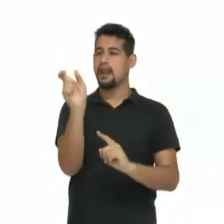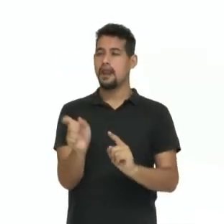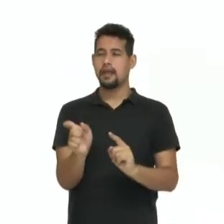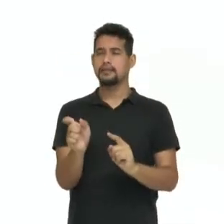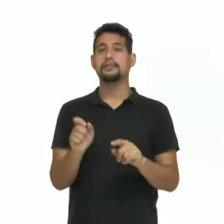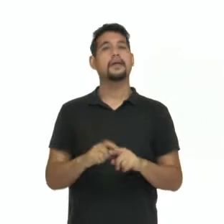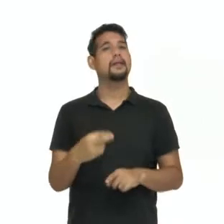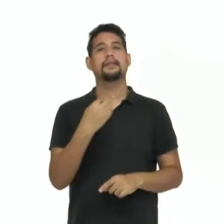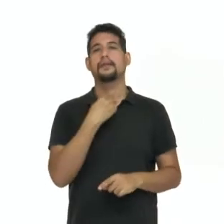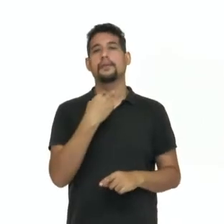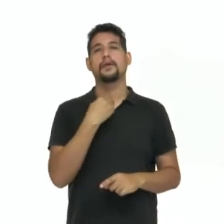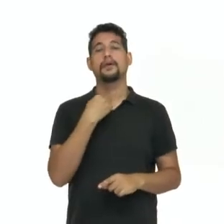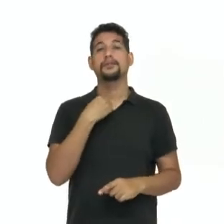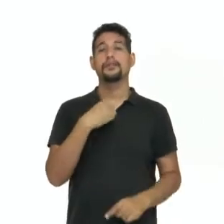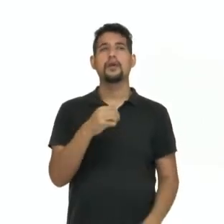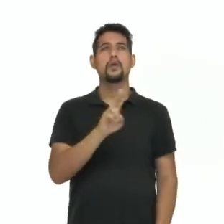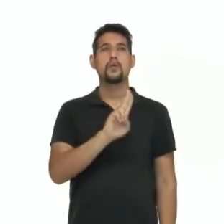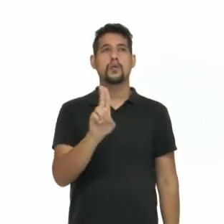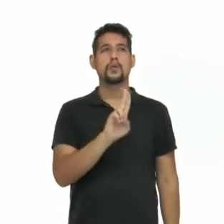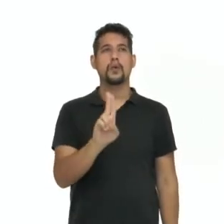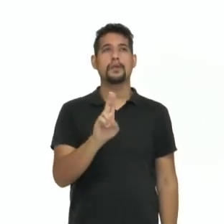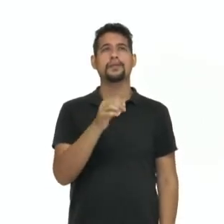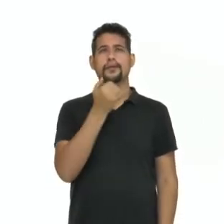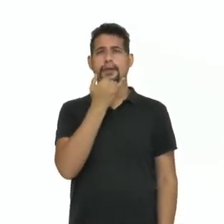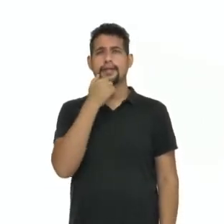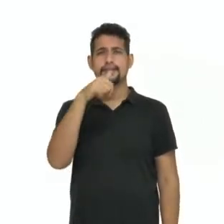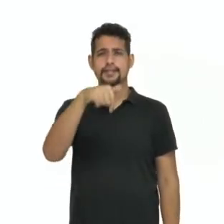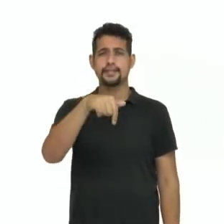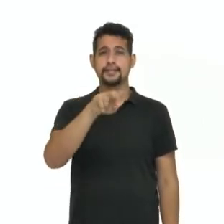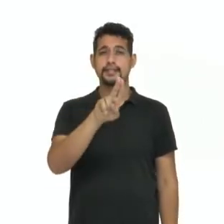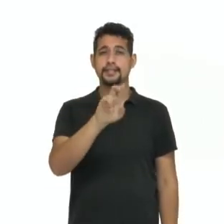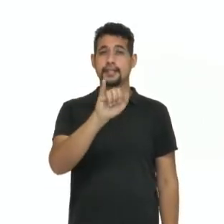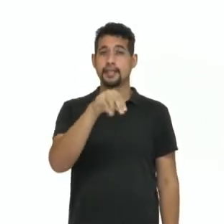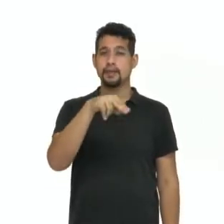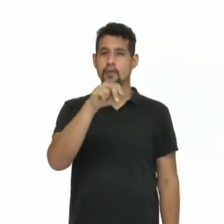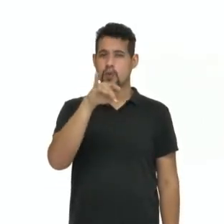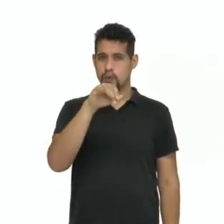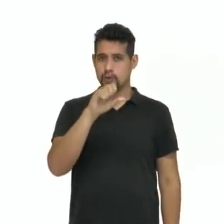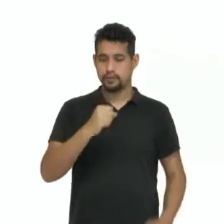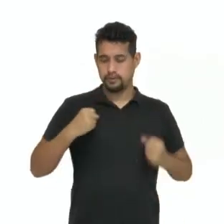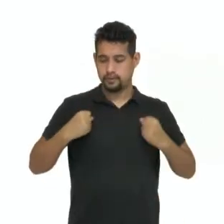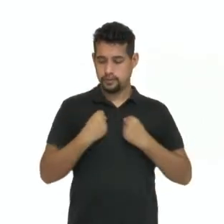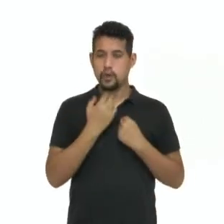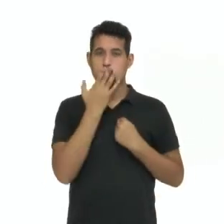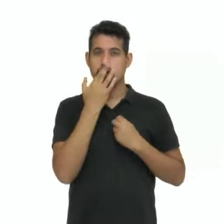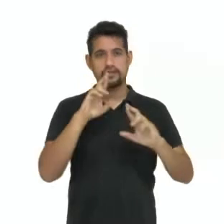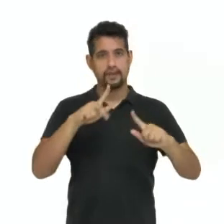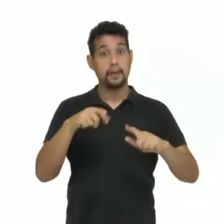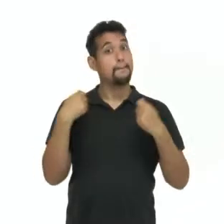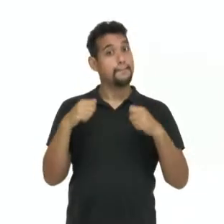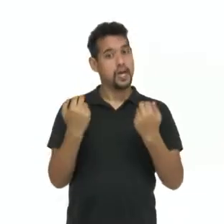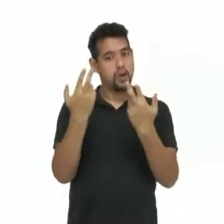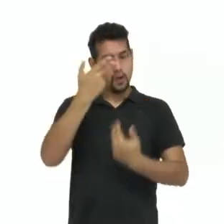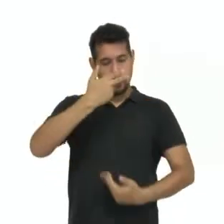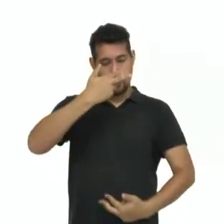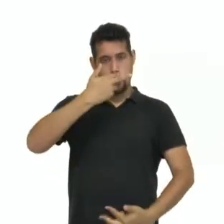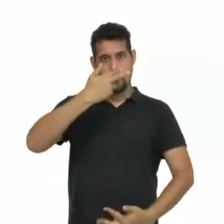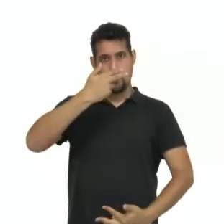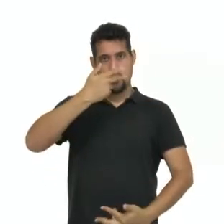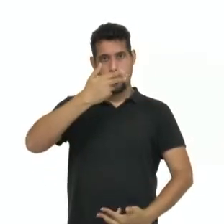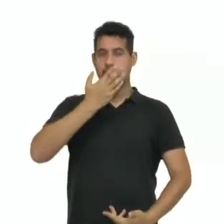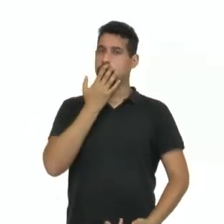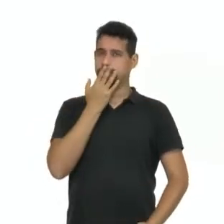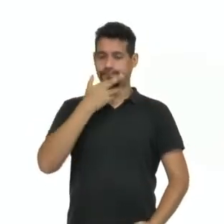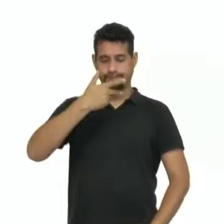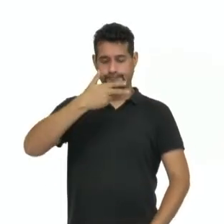aceitos kimonos com paletós e calças de cores diferentes, então é uma característica básica que precisa ser da mesma